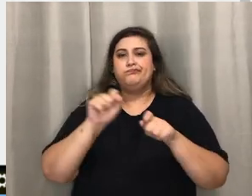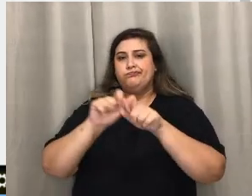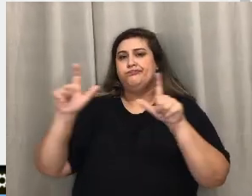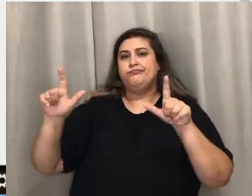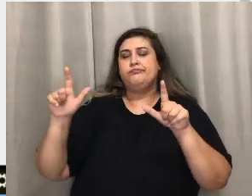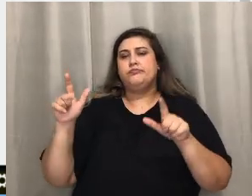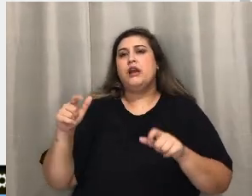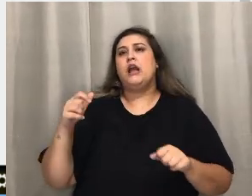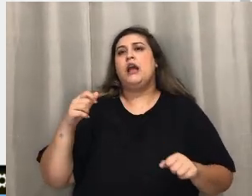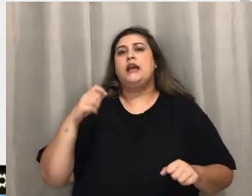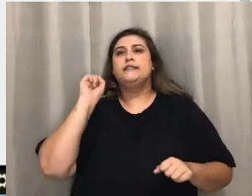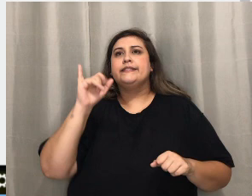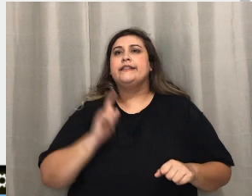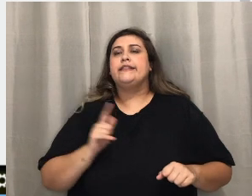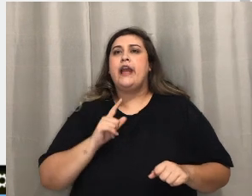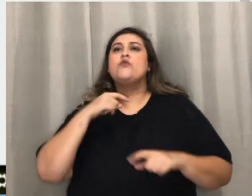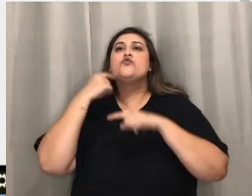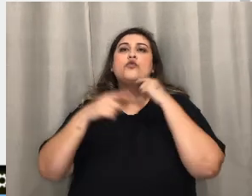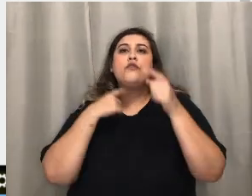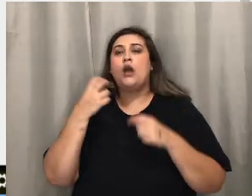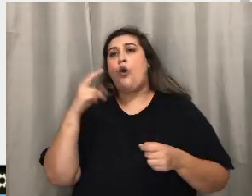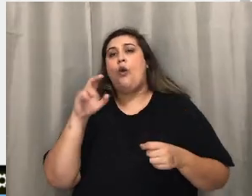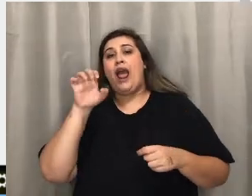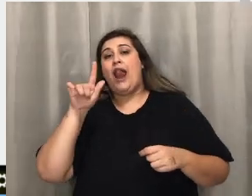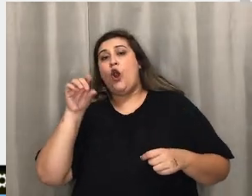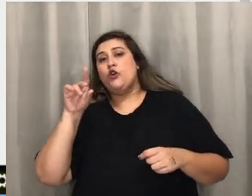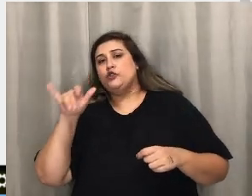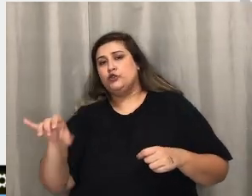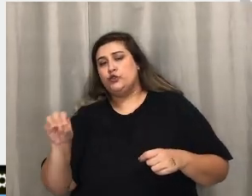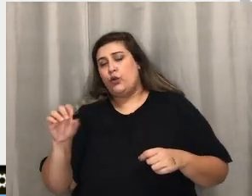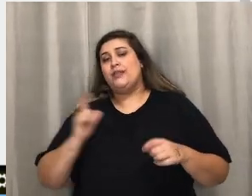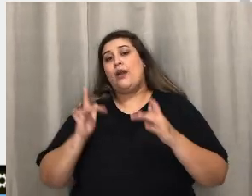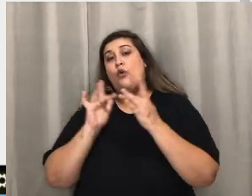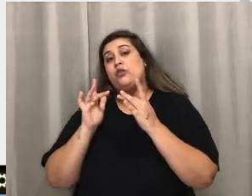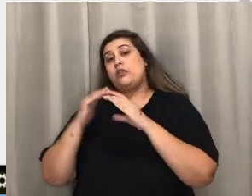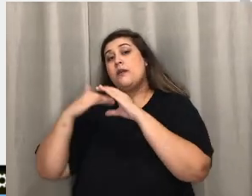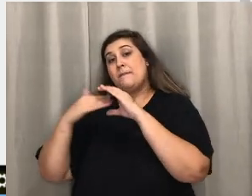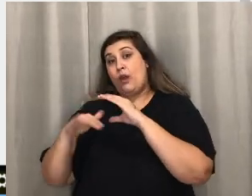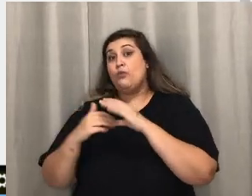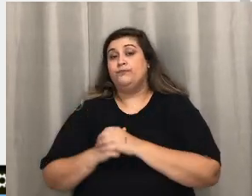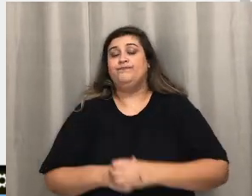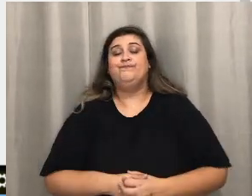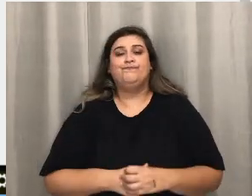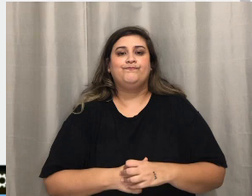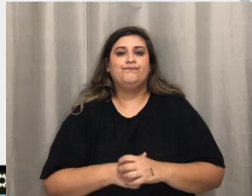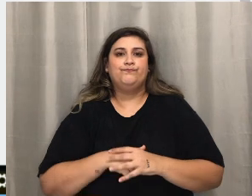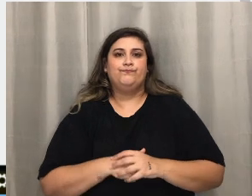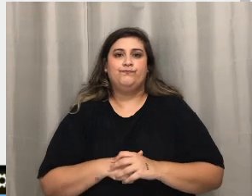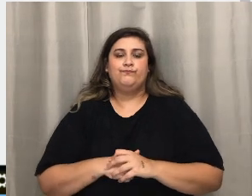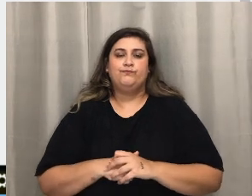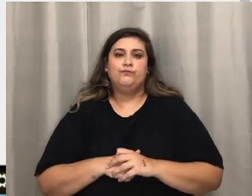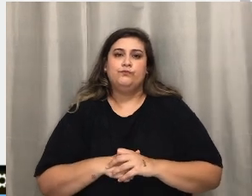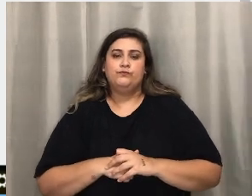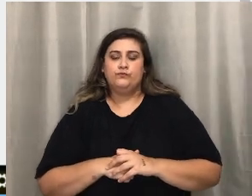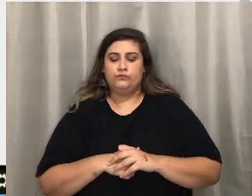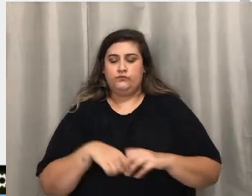a ti se tiverem alguma dúvida ou quiserem fazer um elogio, tem o seu contato de e-mail. O seu site aqui